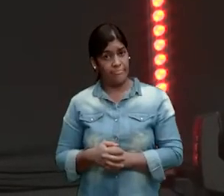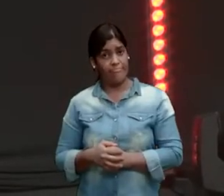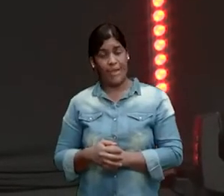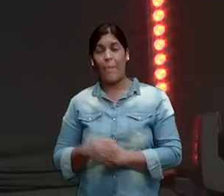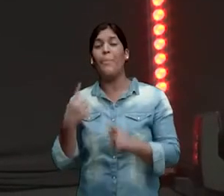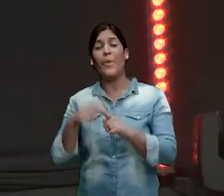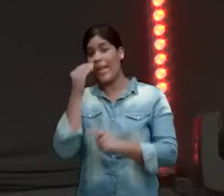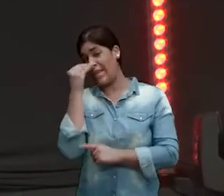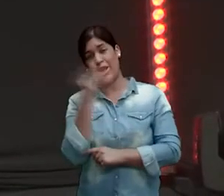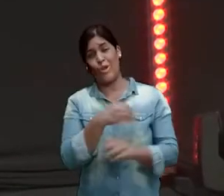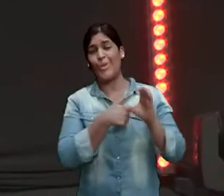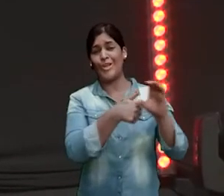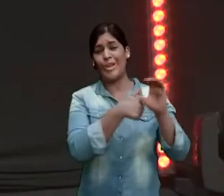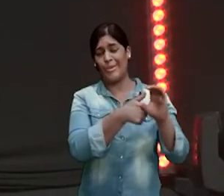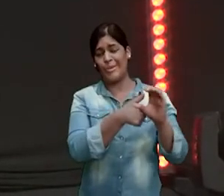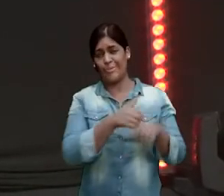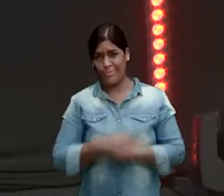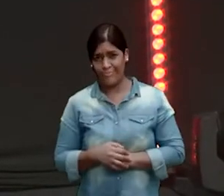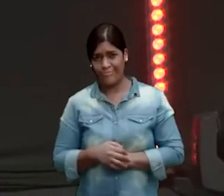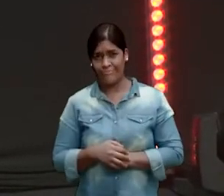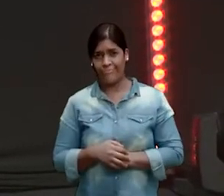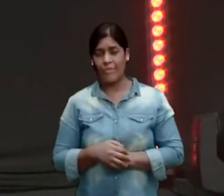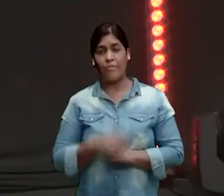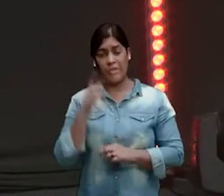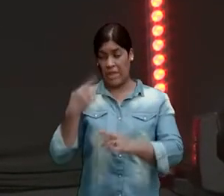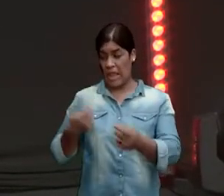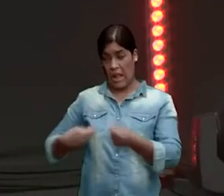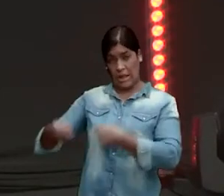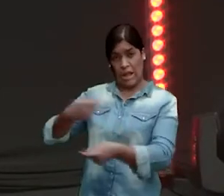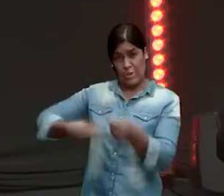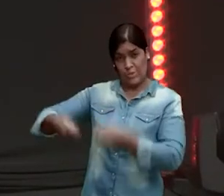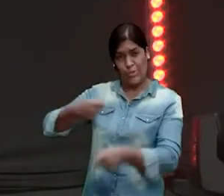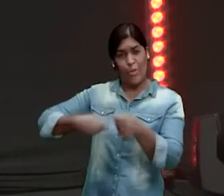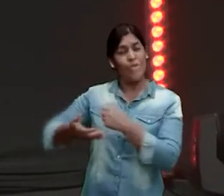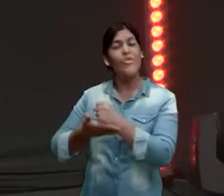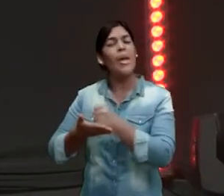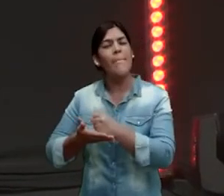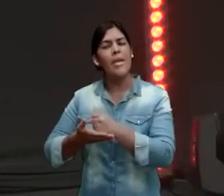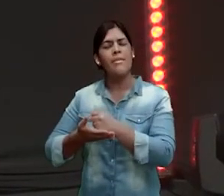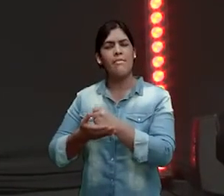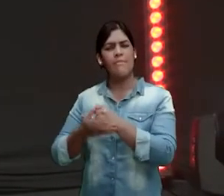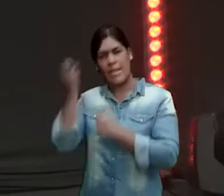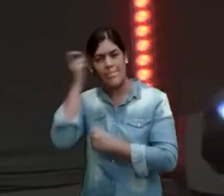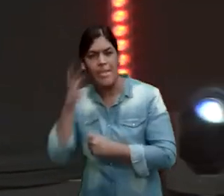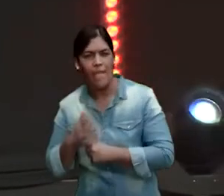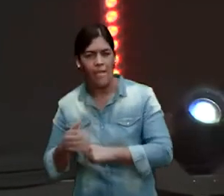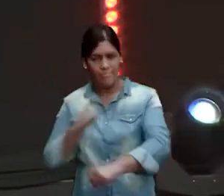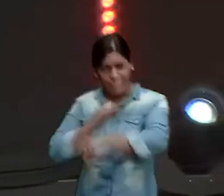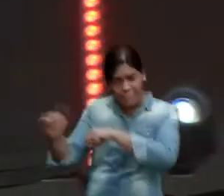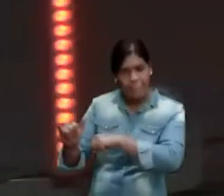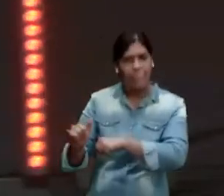e você vê relações comerciais fundamentadas na esperteza na molecagem é